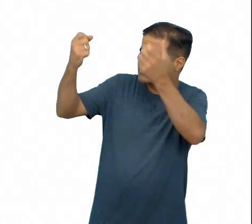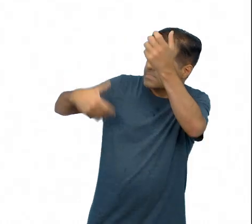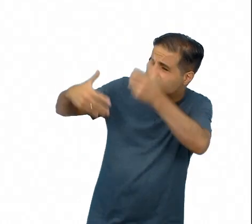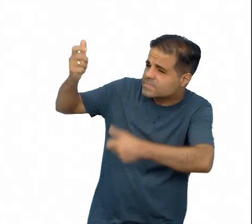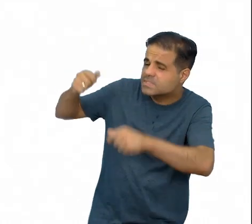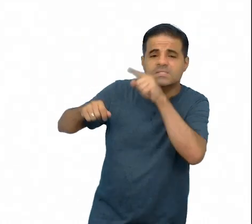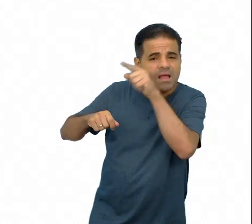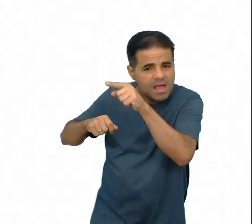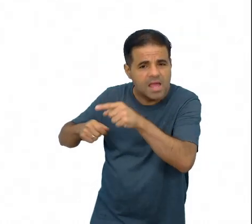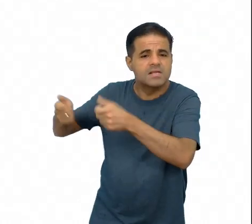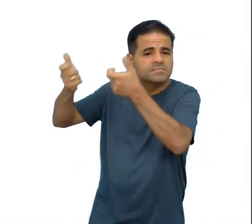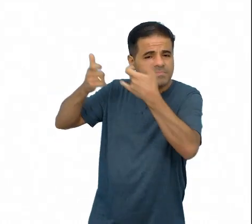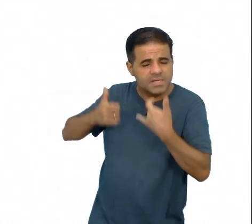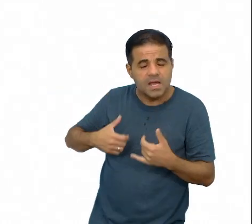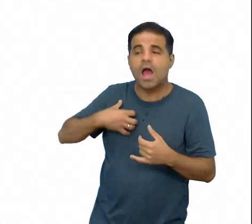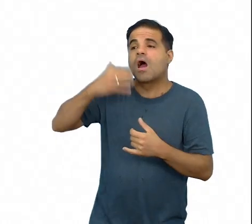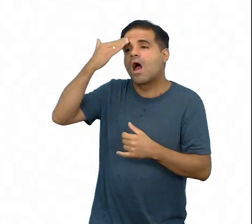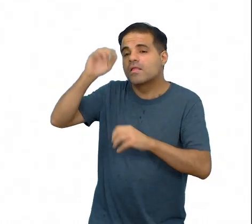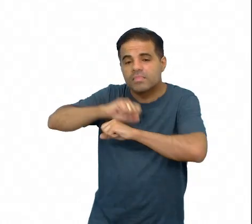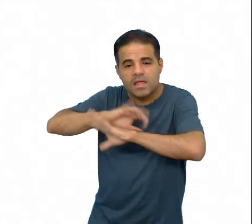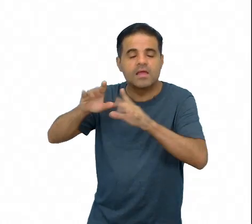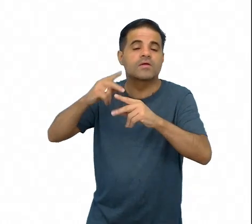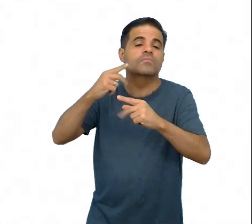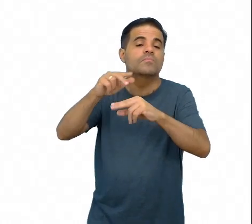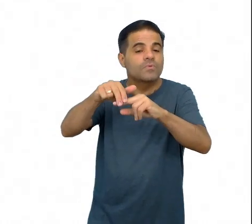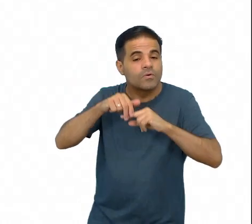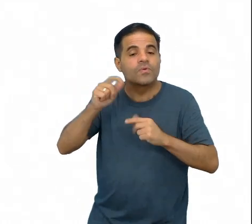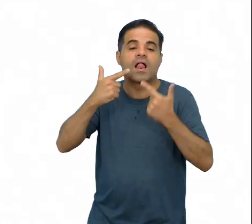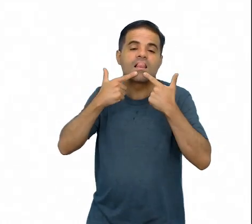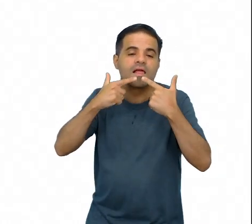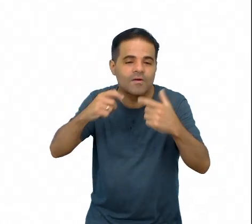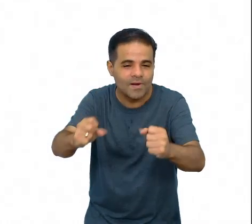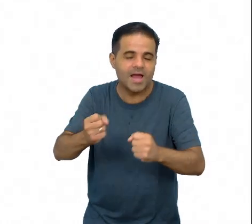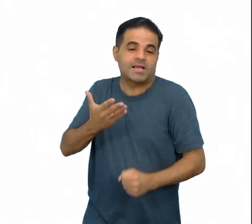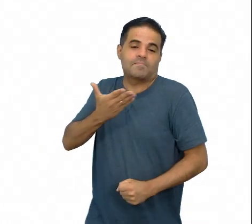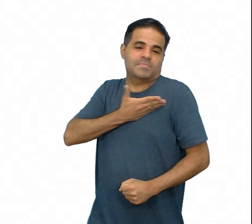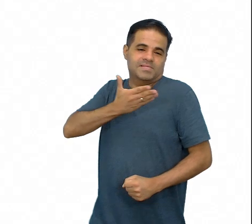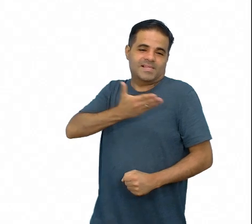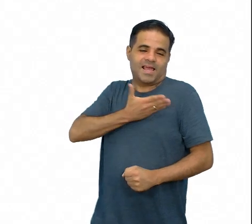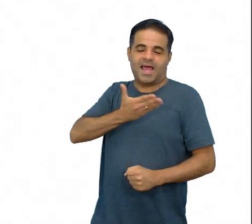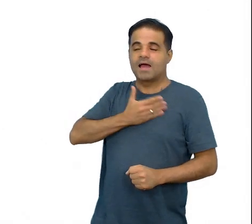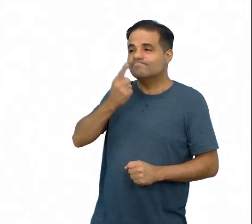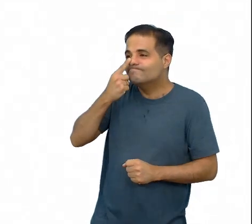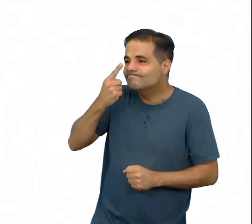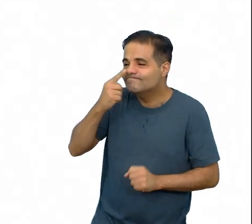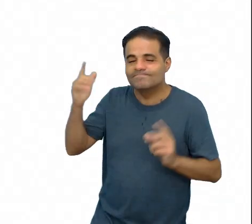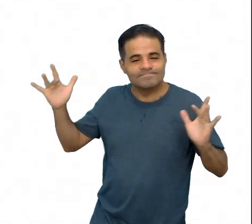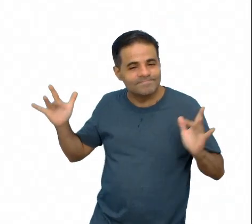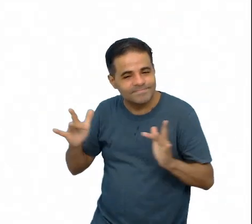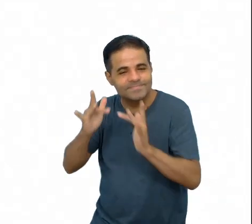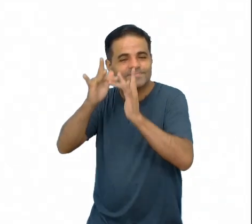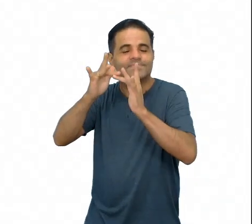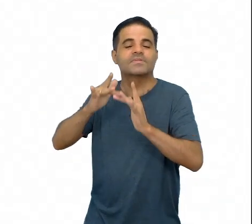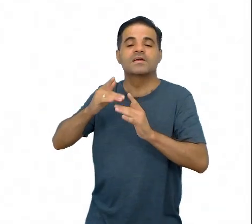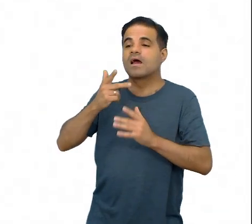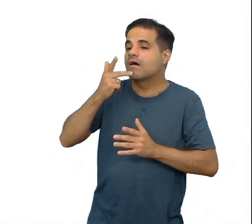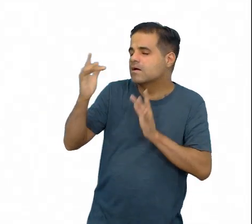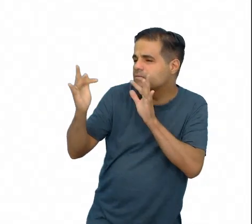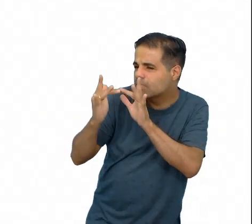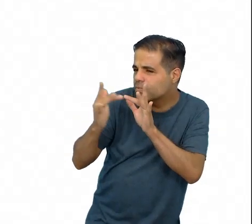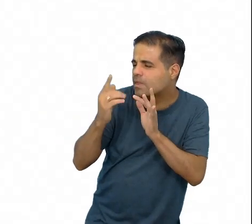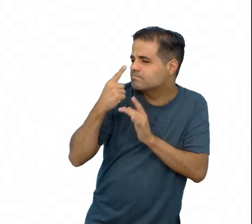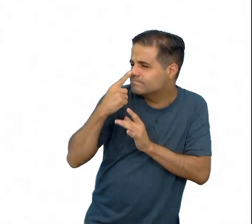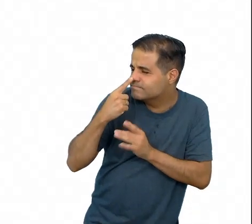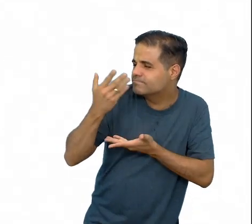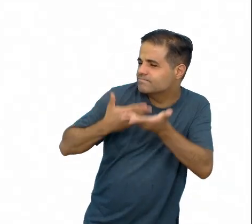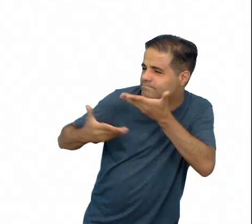que eu entendo, né, por causa da linguagem, por causa da amizade que você tem com o outro, né, por causa da